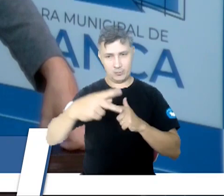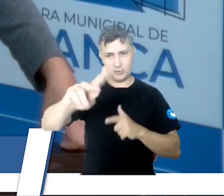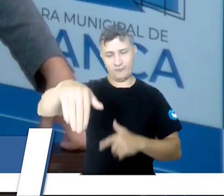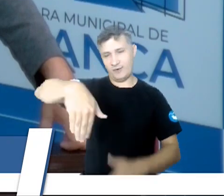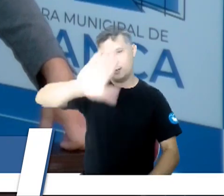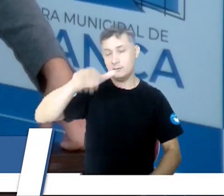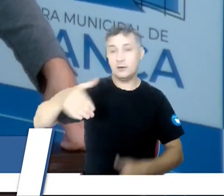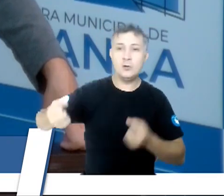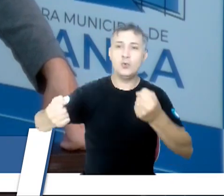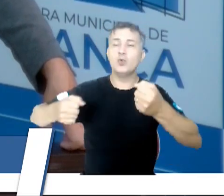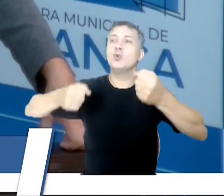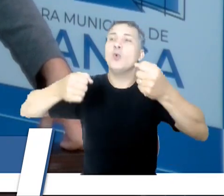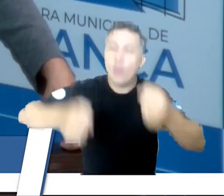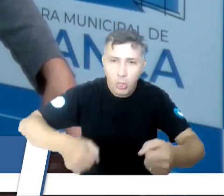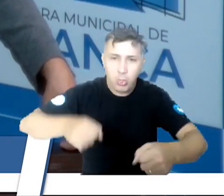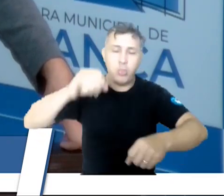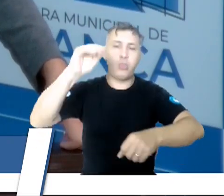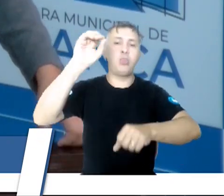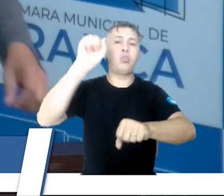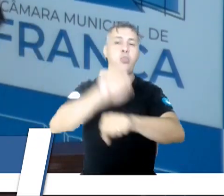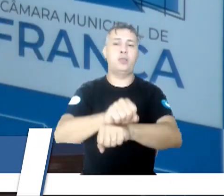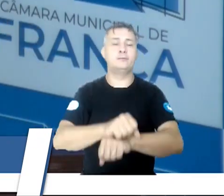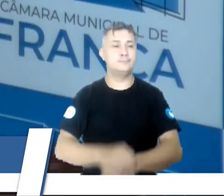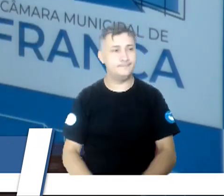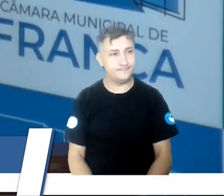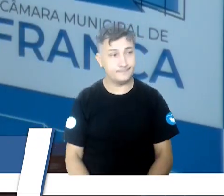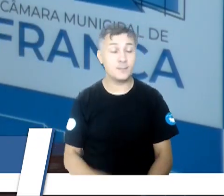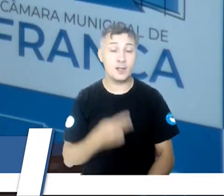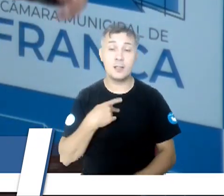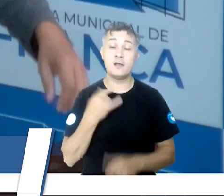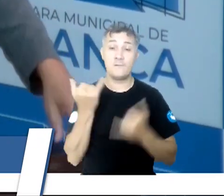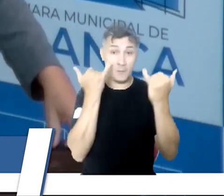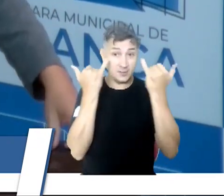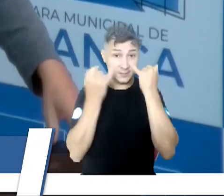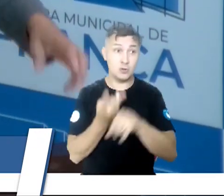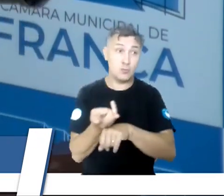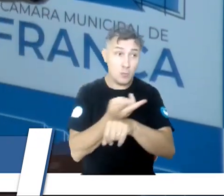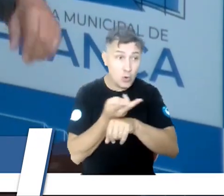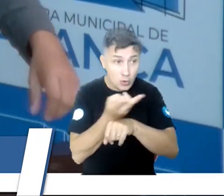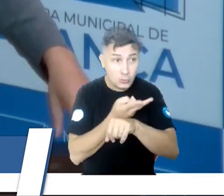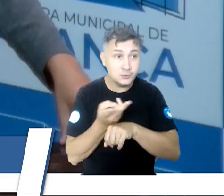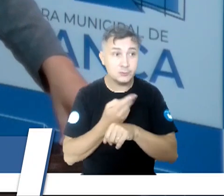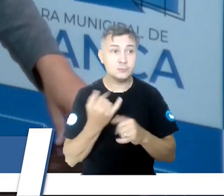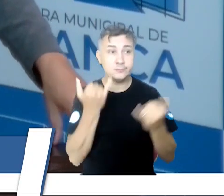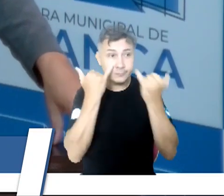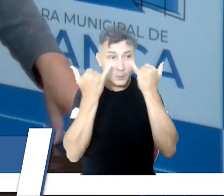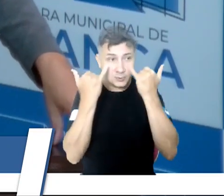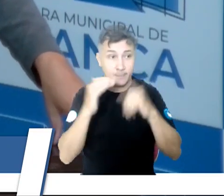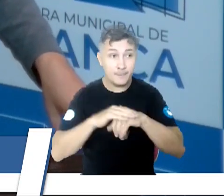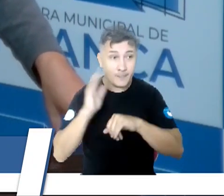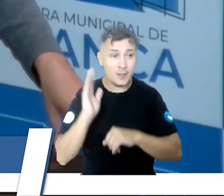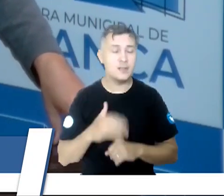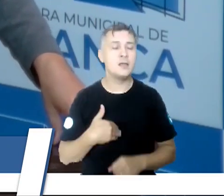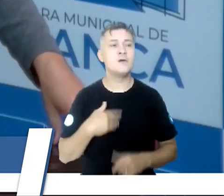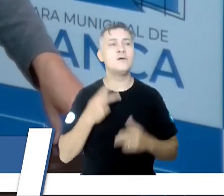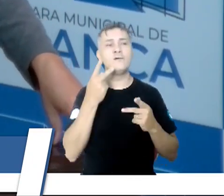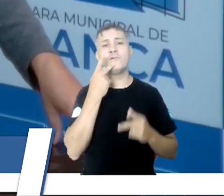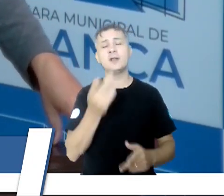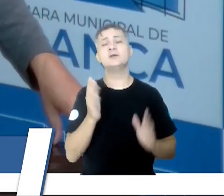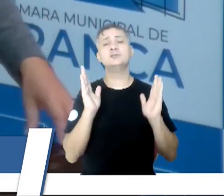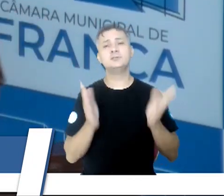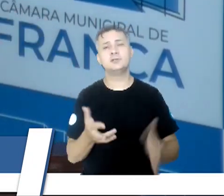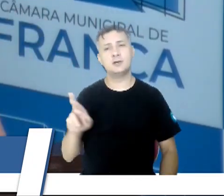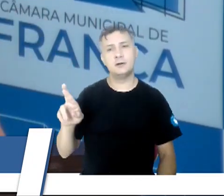gente busca essas informações dela, eu até falei com o Ricardo, que trabalha com o senhor, para ele